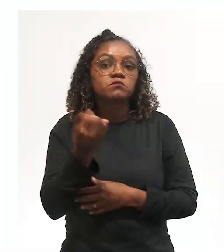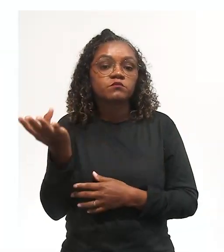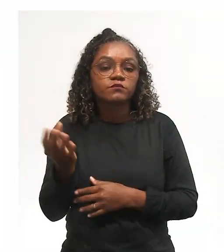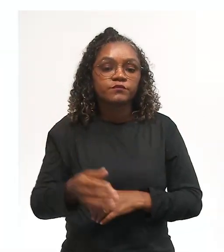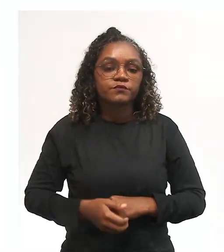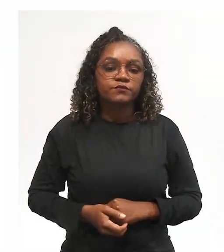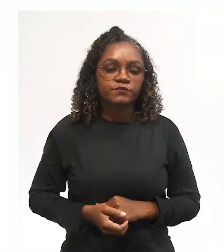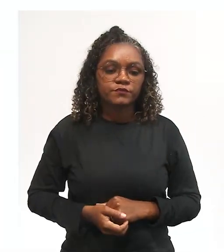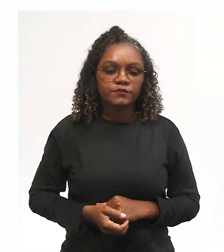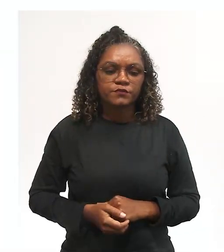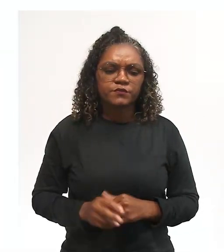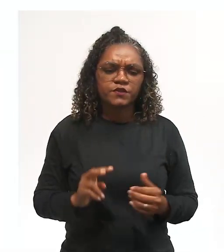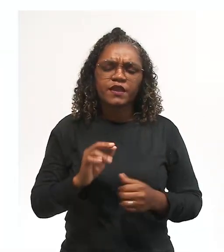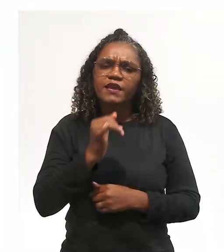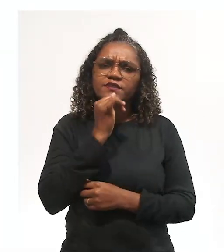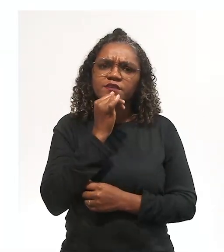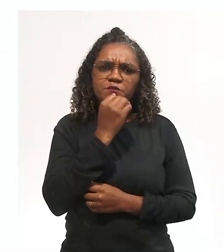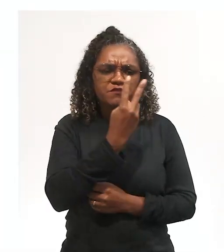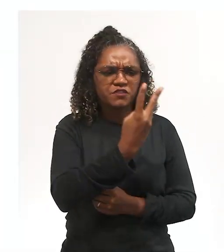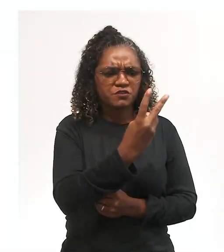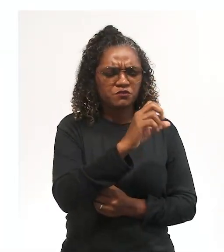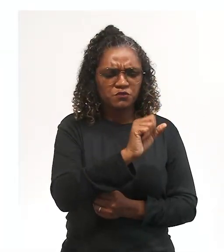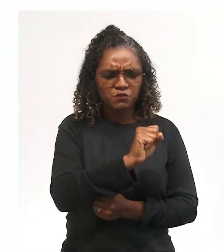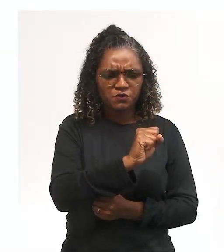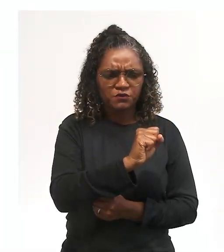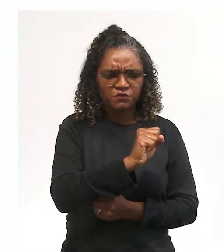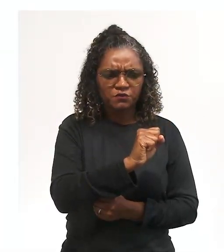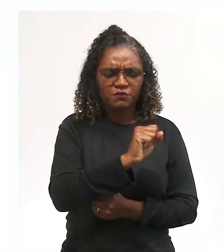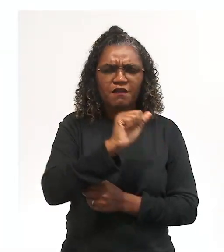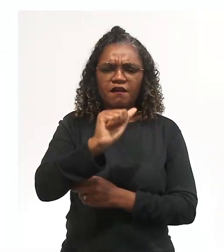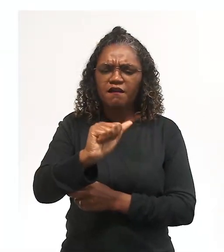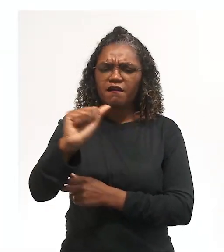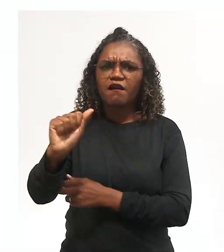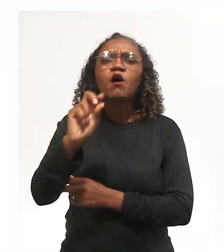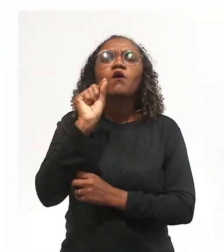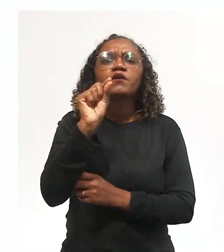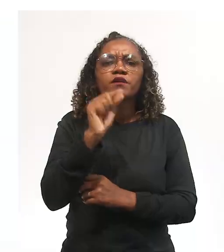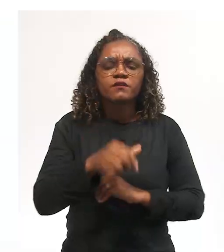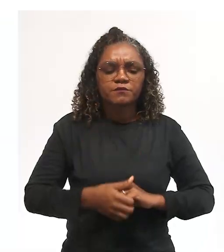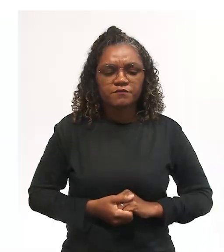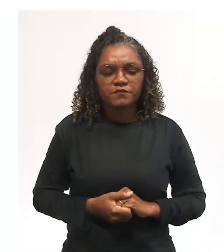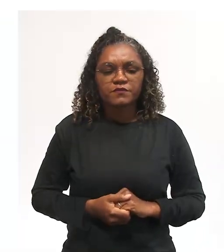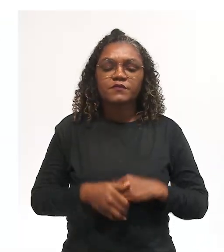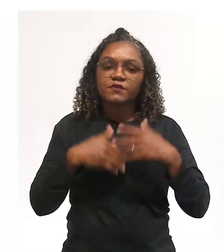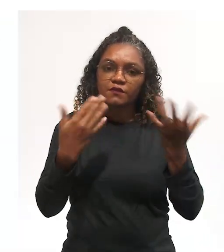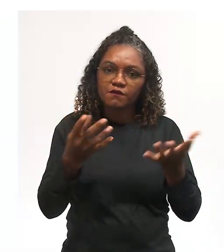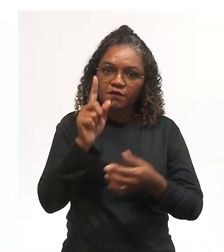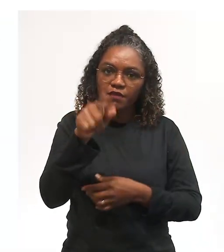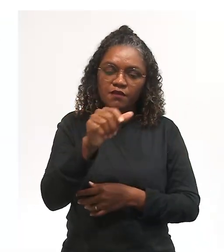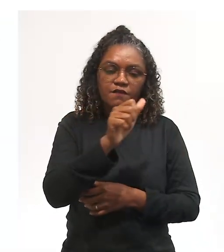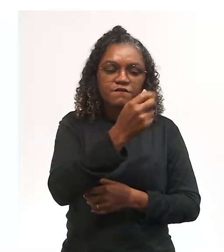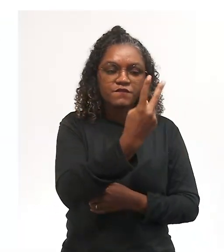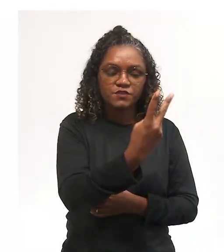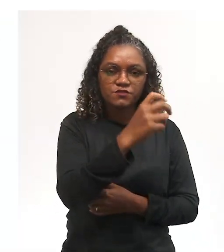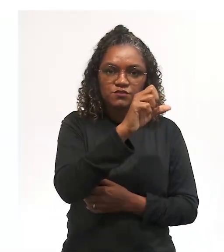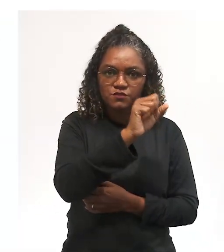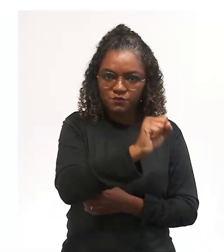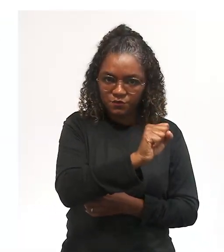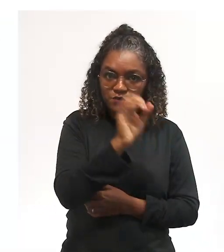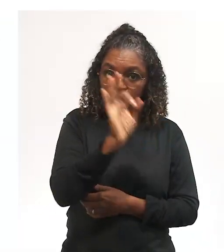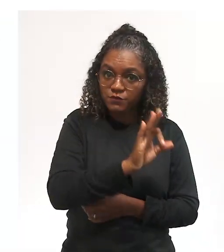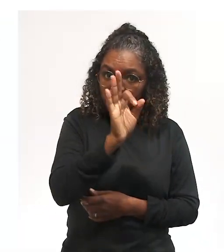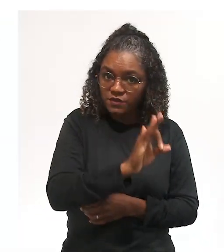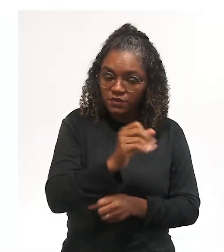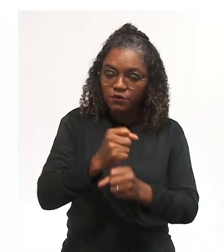28 AA? Significa, então, vamos ler assim, 28% ao ano. AA é ao ano.